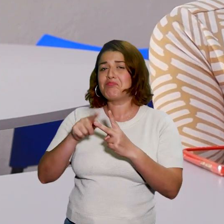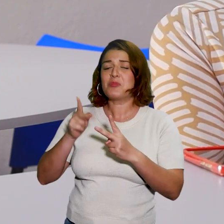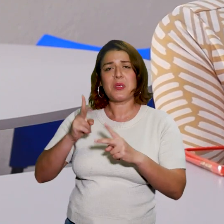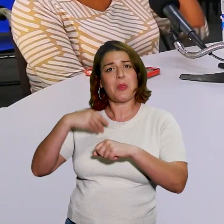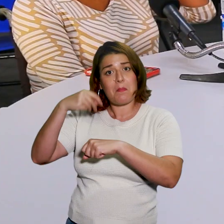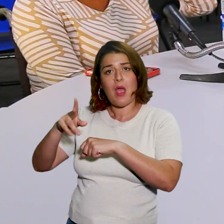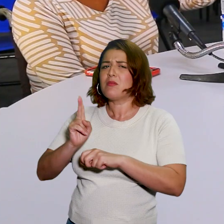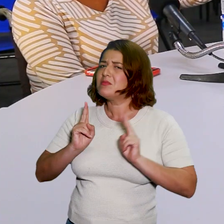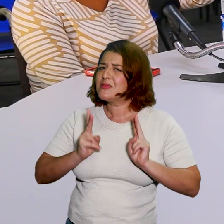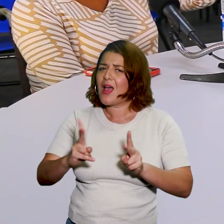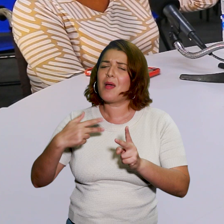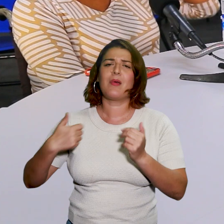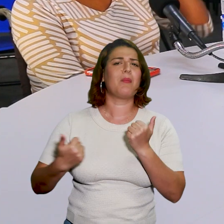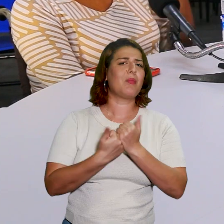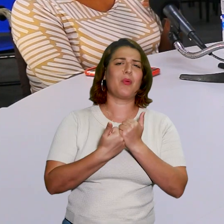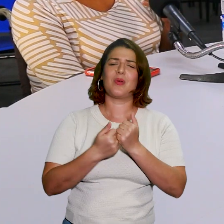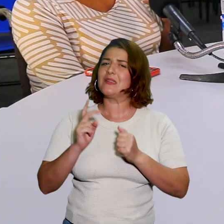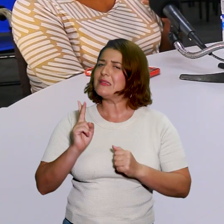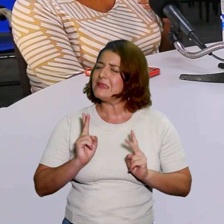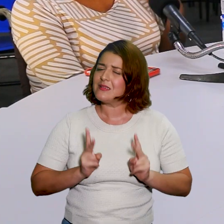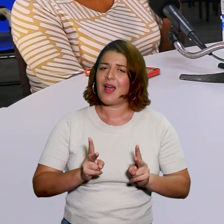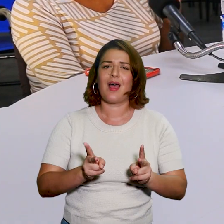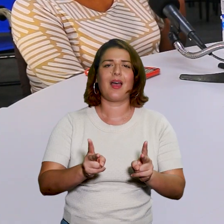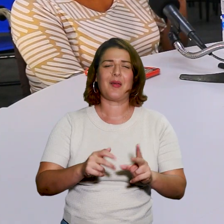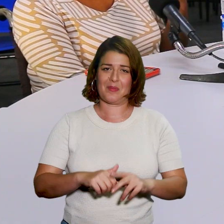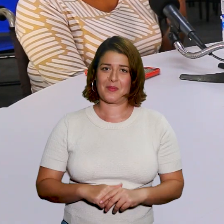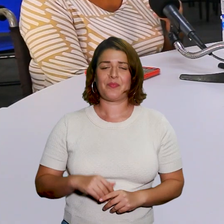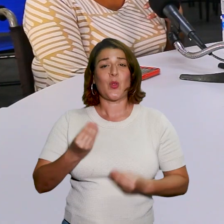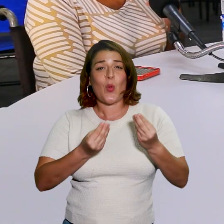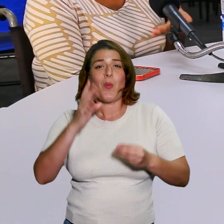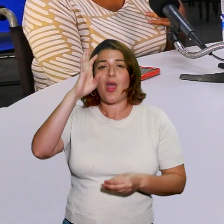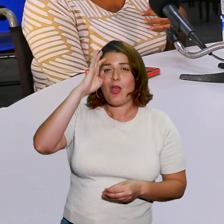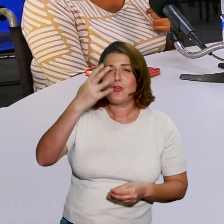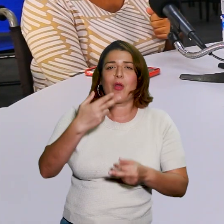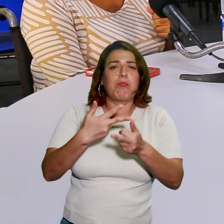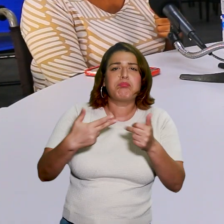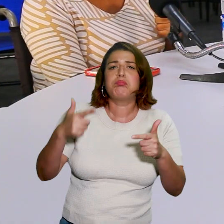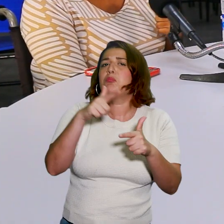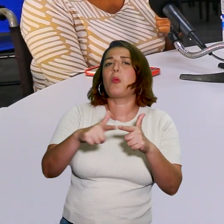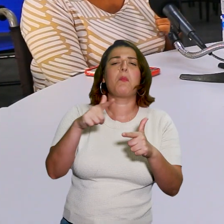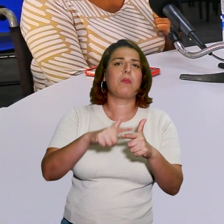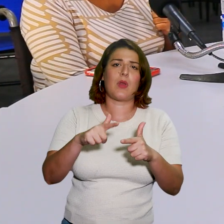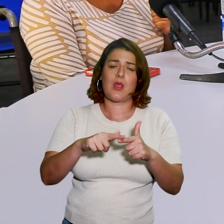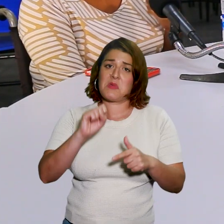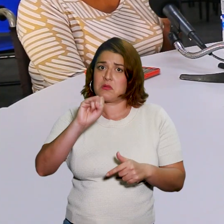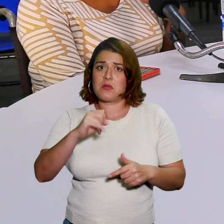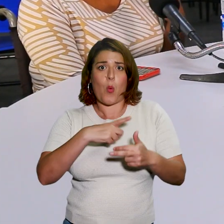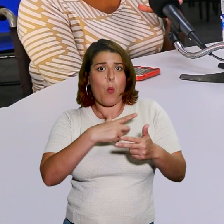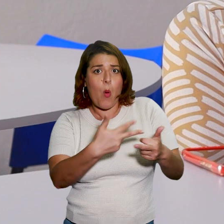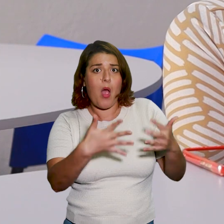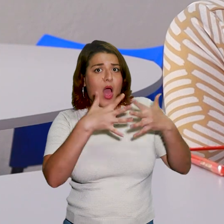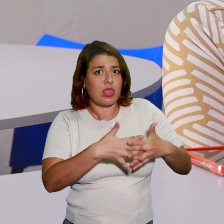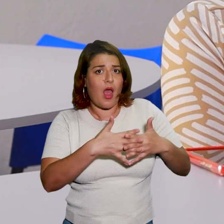sempre muito solicitam ali em ajudar, querer me ajudar a resolver a questão que tiver ali me